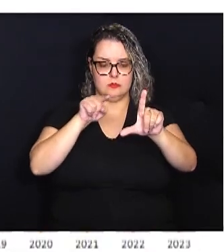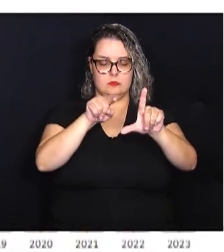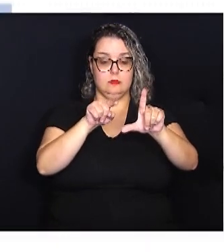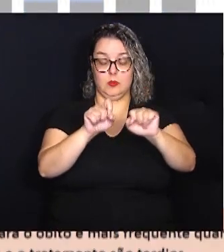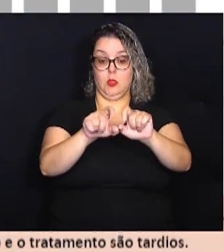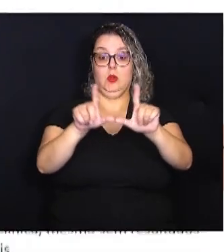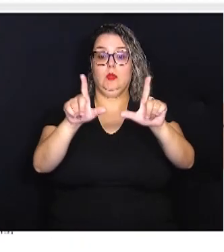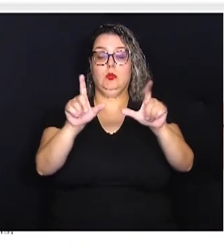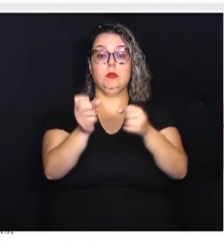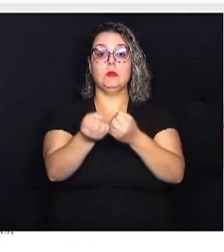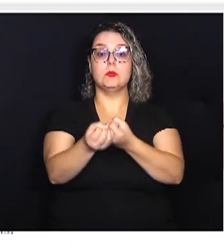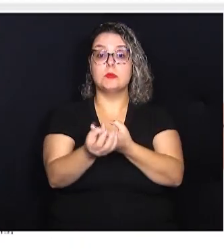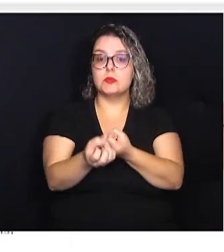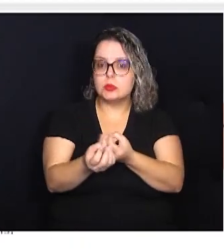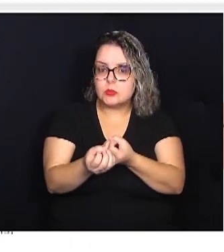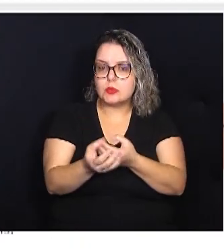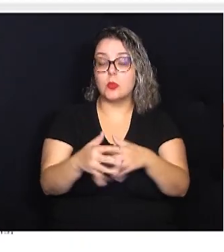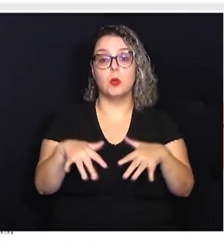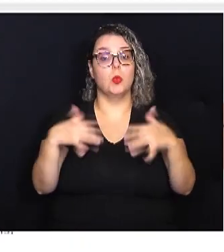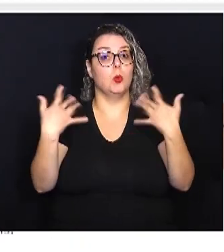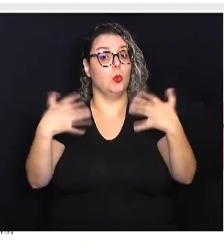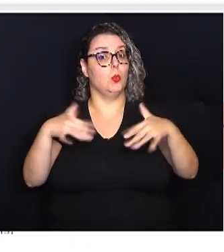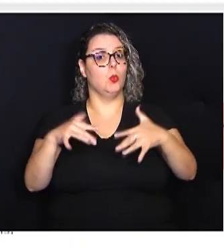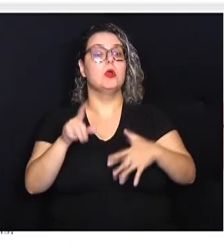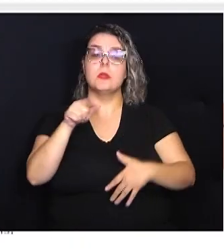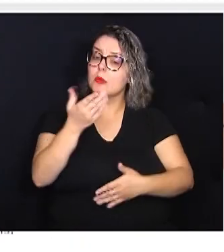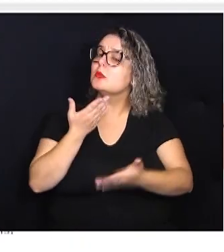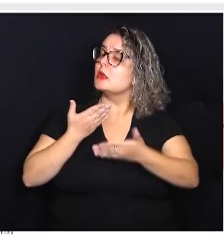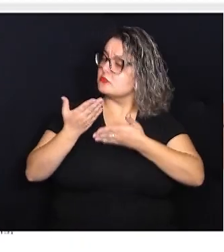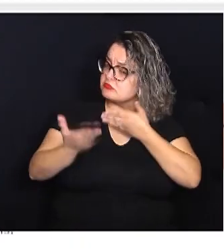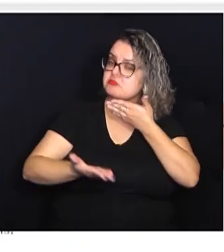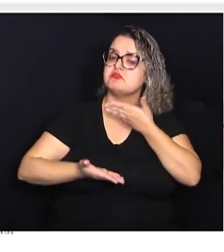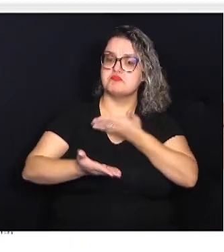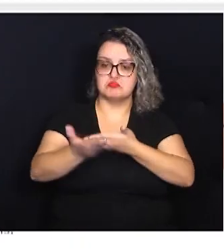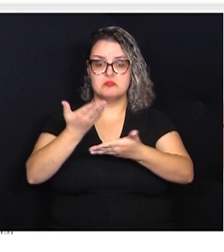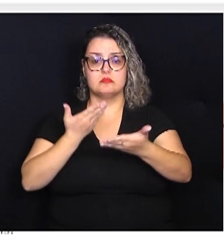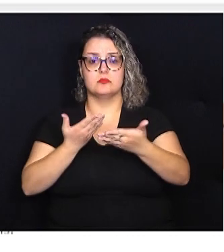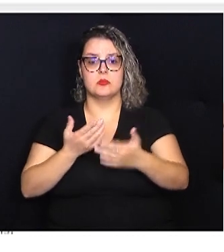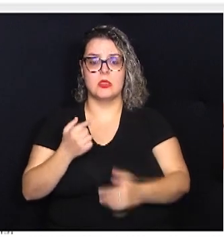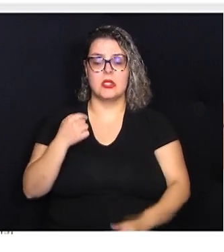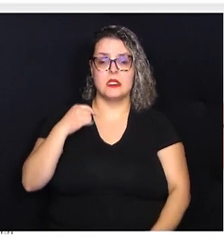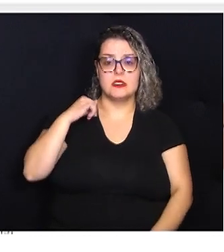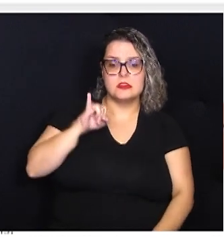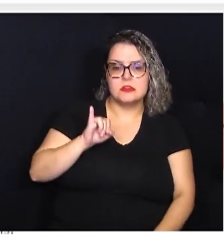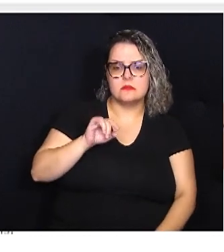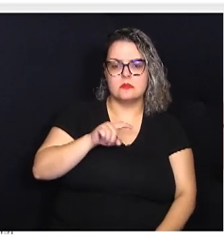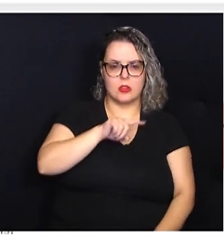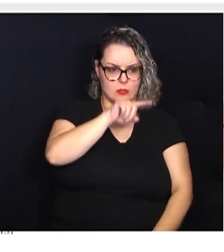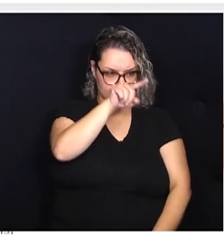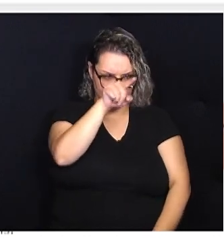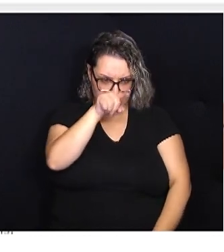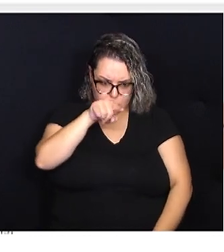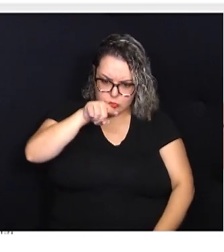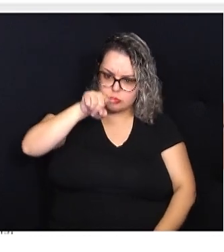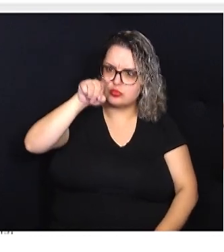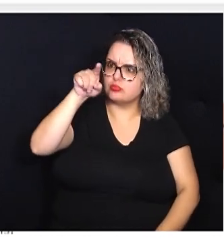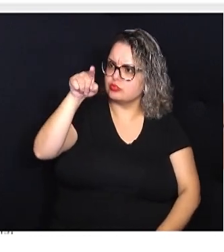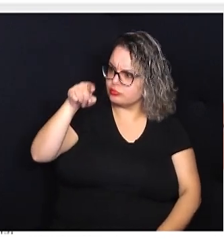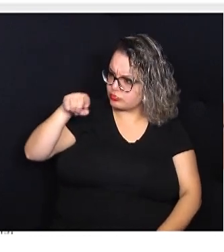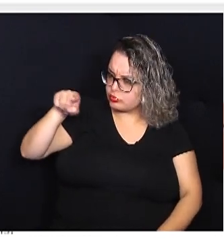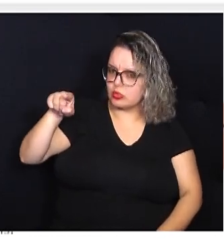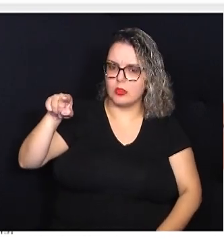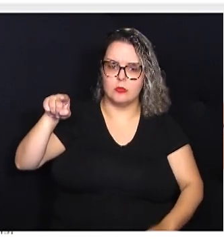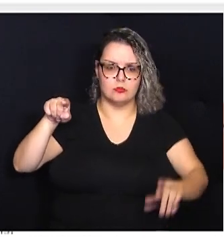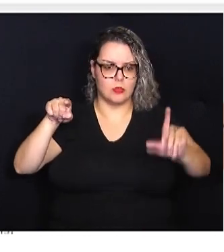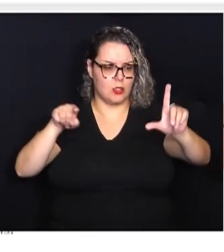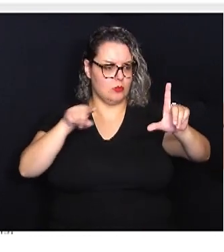uma informação. Então, ele é muito interativo, né? Se eu caminho sobre a curva, se eu clico num